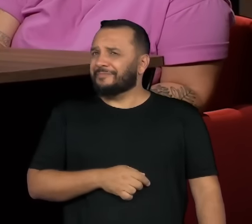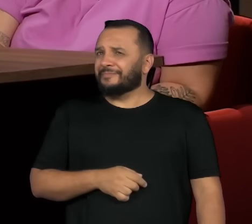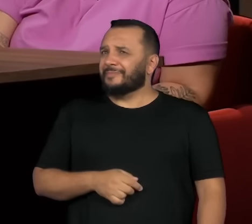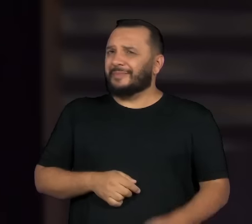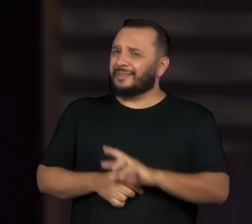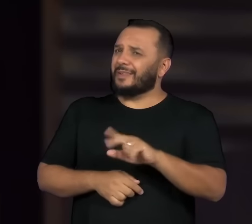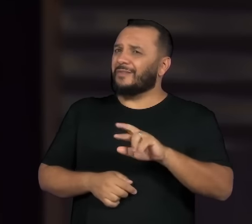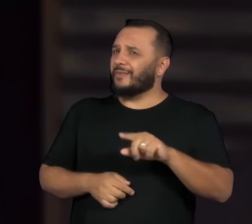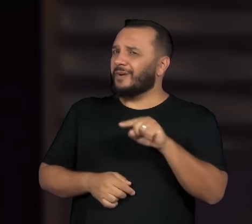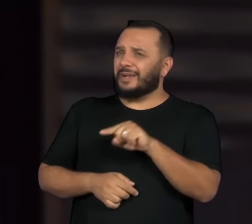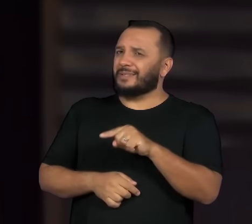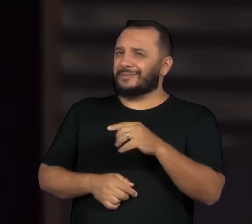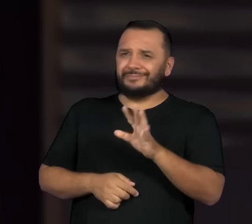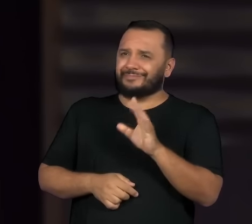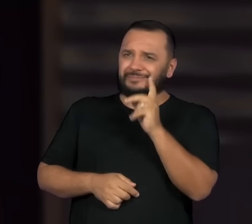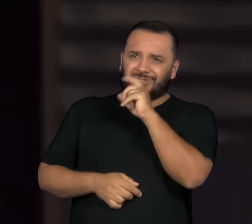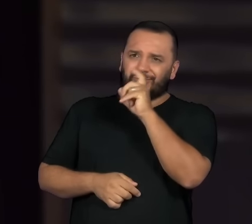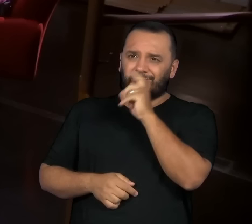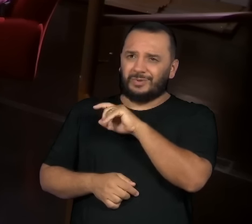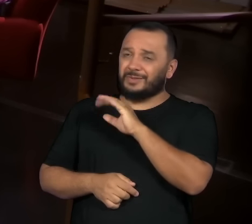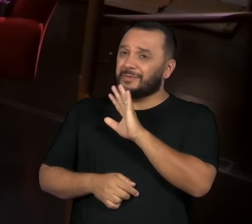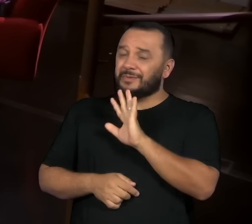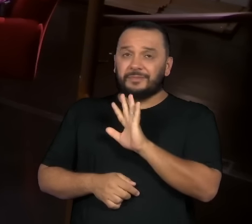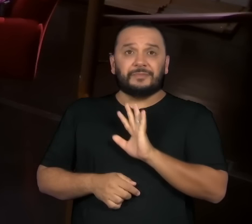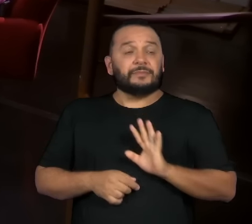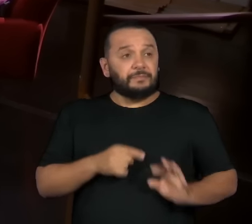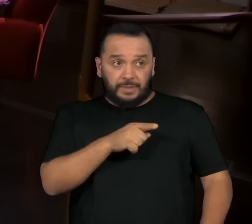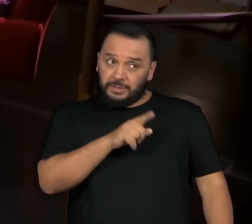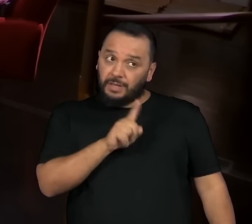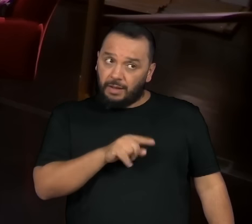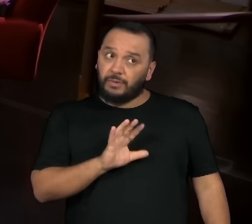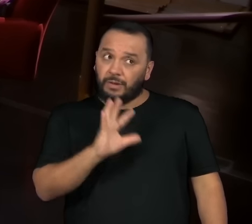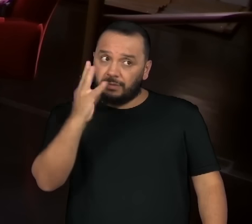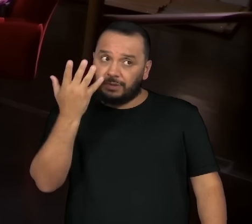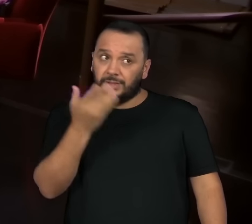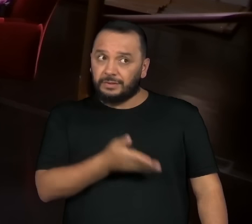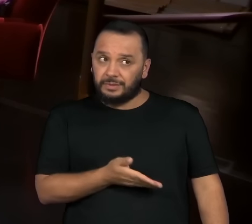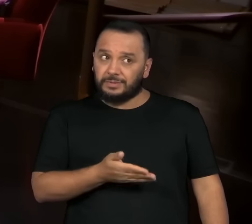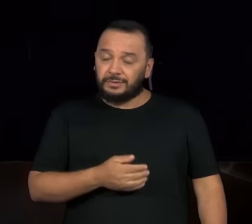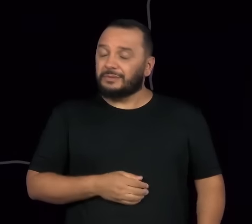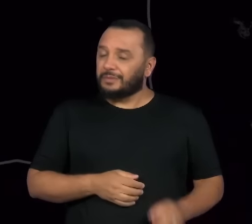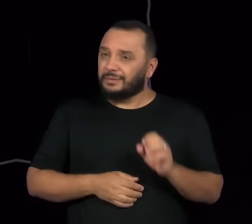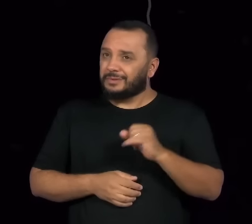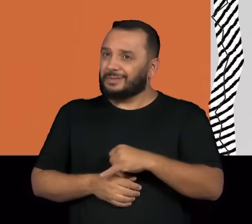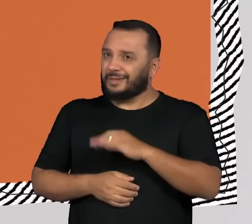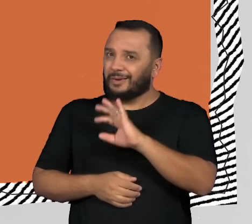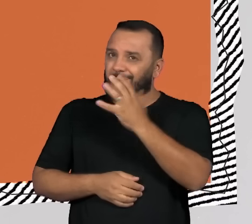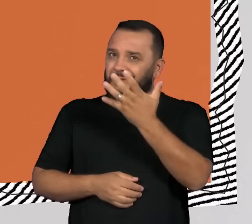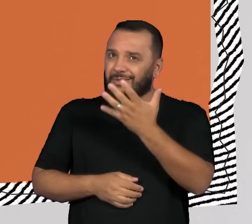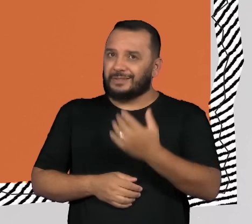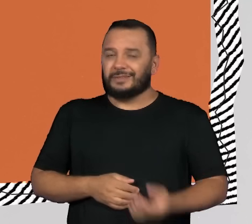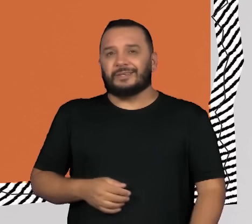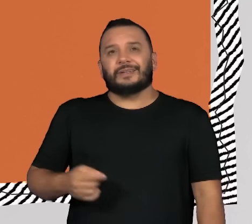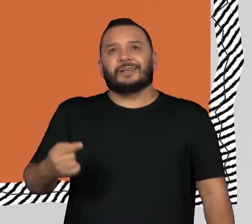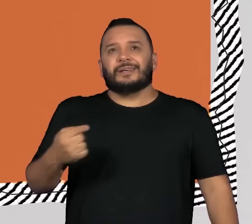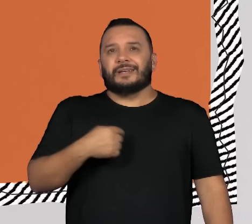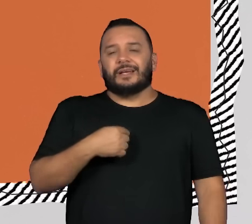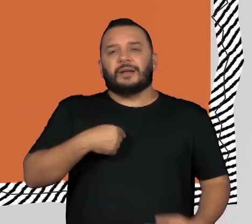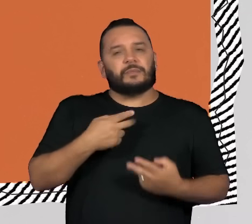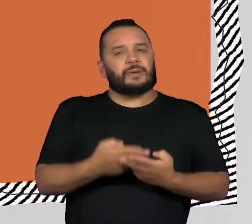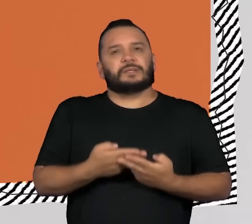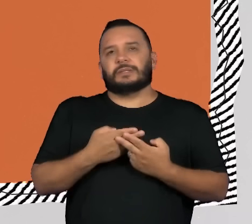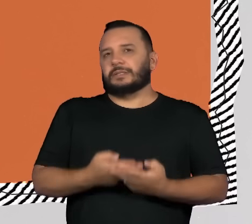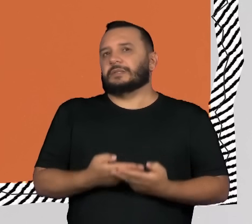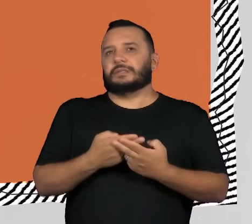ser. Não é para ser, mas, Mas, não é? no Mas geral, é o que acontece. como um todo, né? acontece. Eu tô